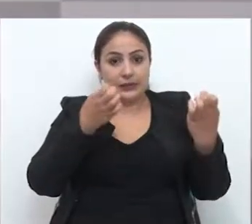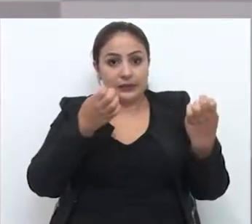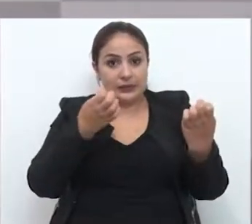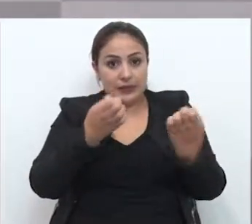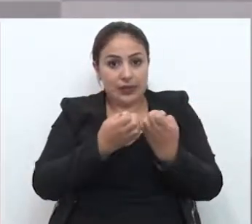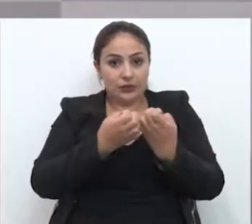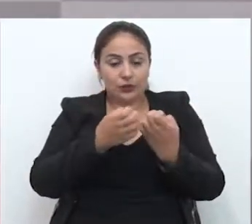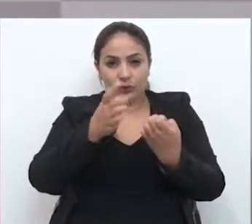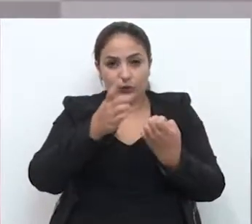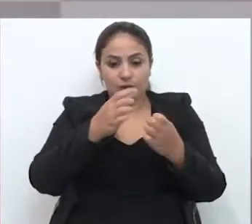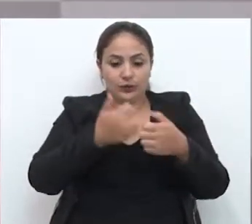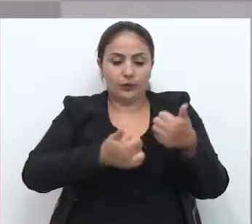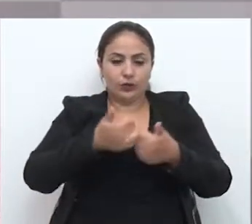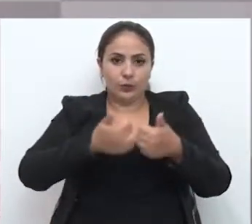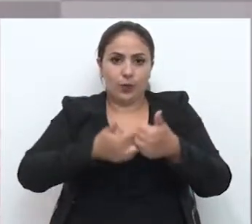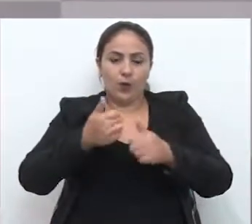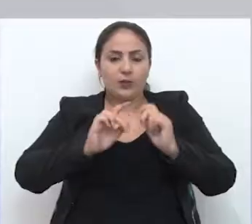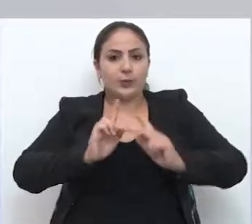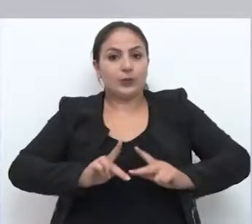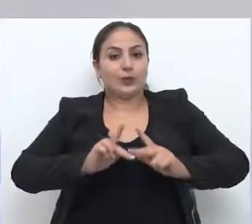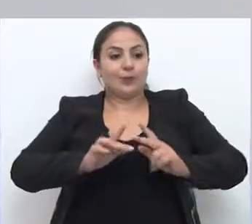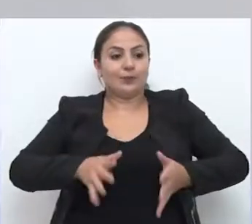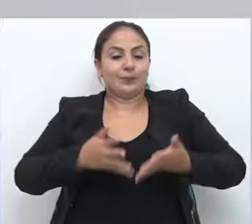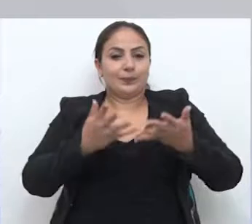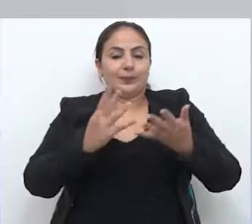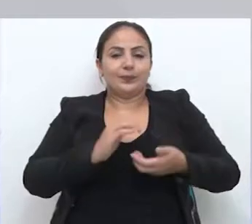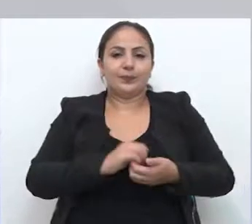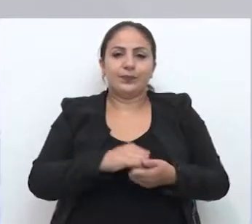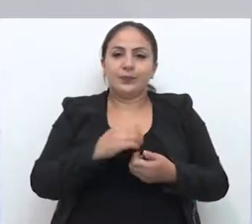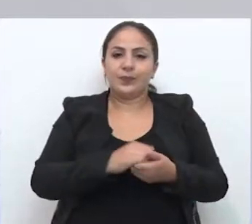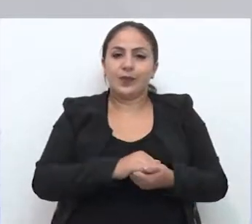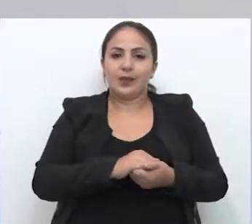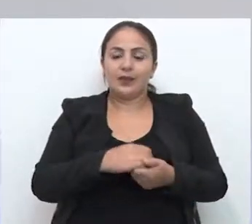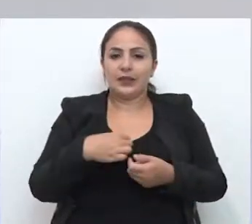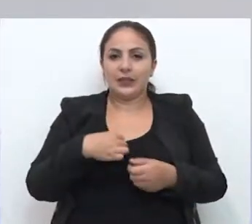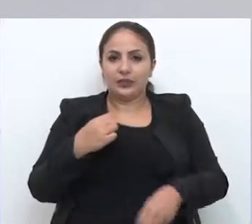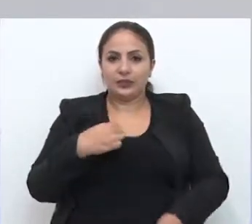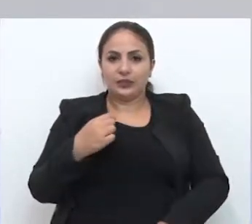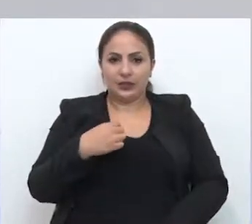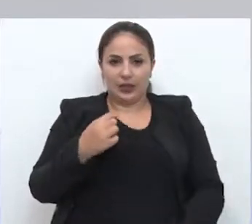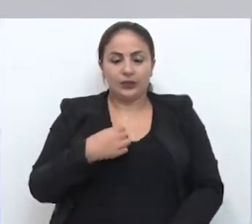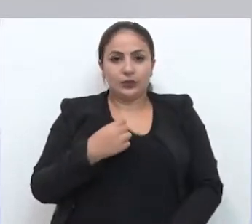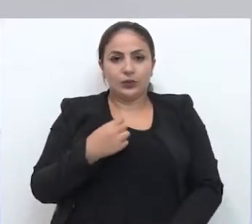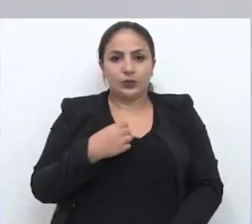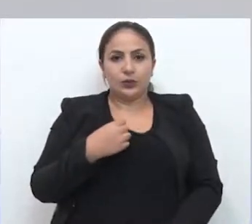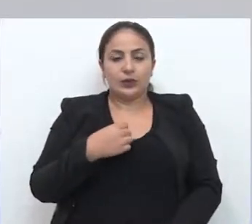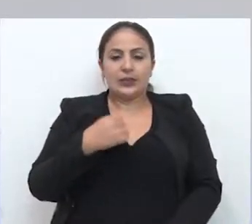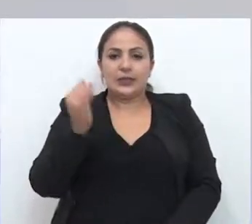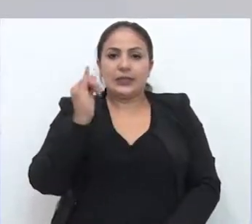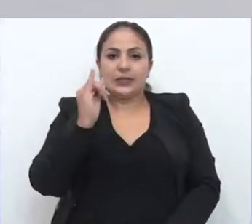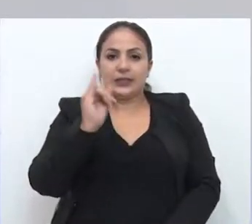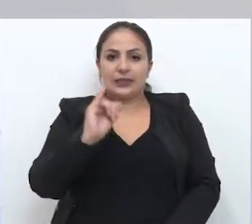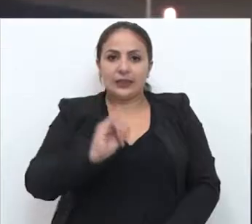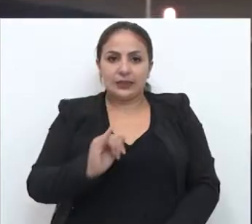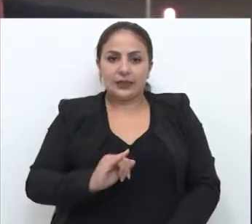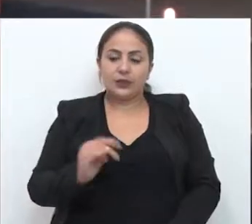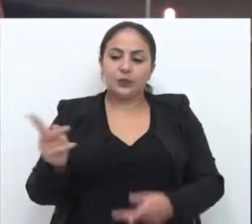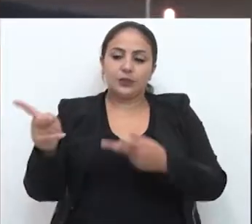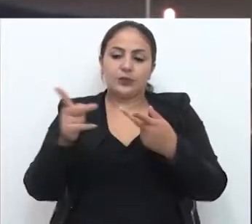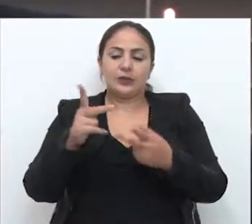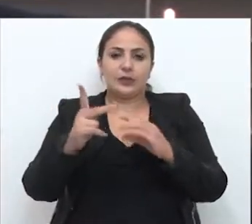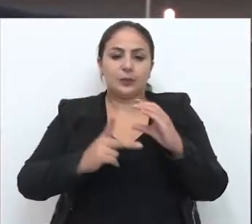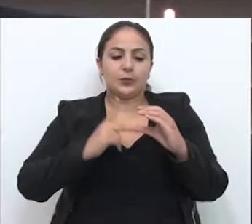acho que as pessoas vão se motivar. Candidato ao Parlamento italiano visita a Câmara de Vereadores.